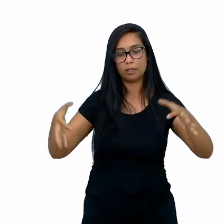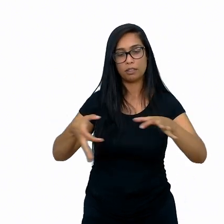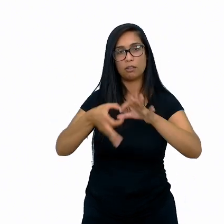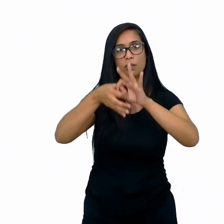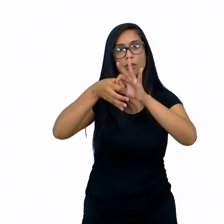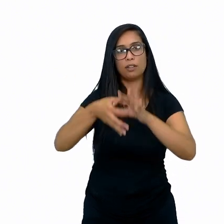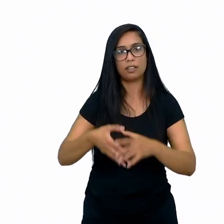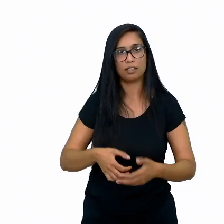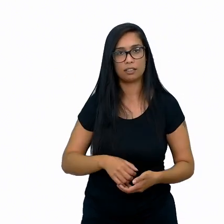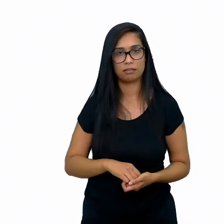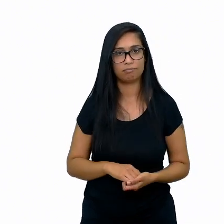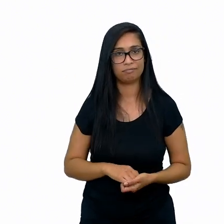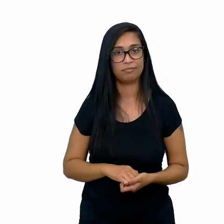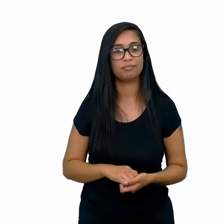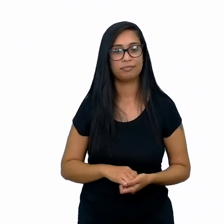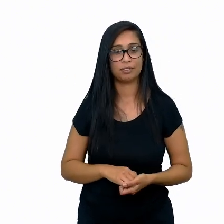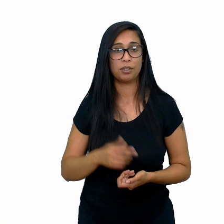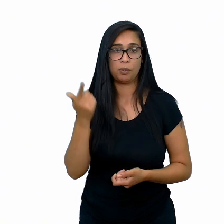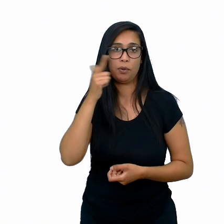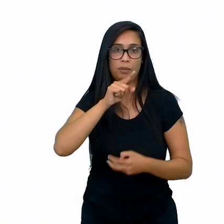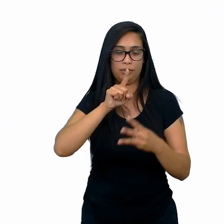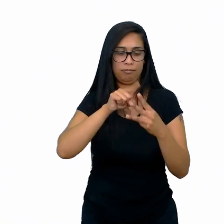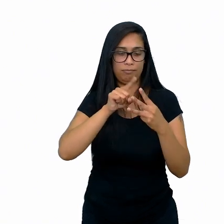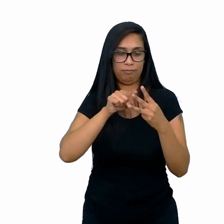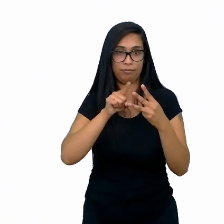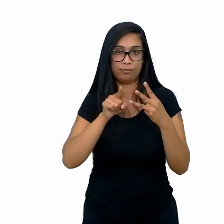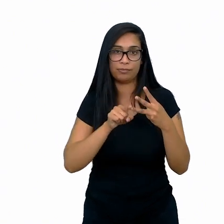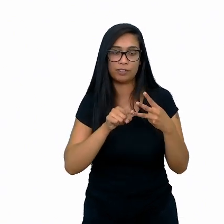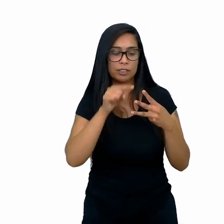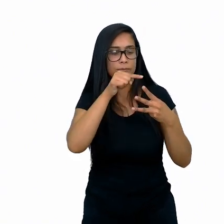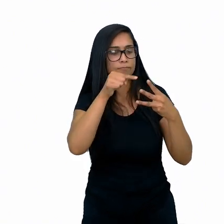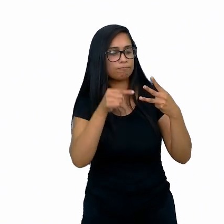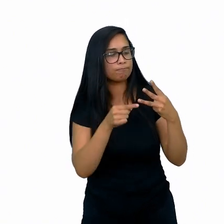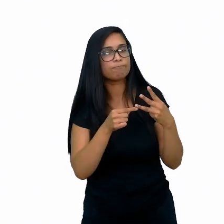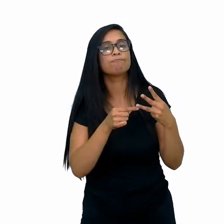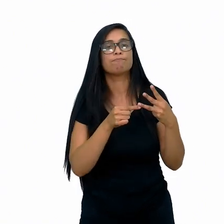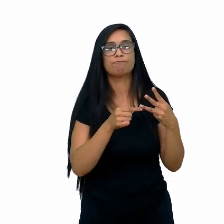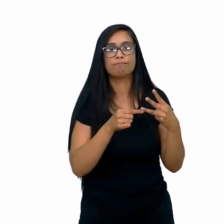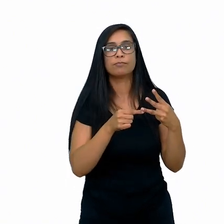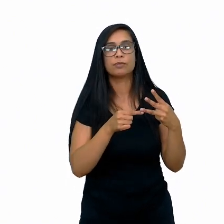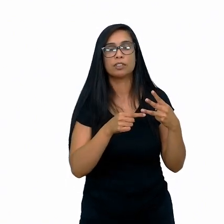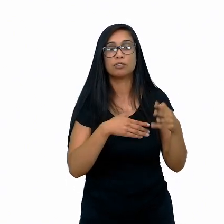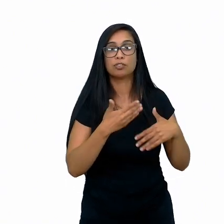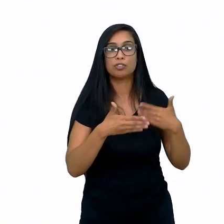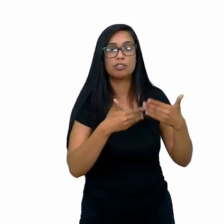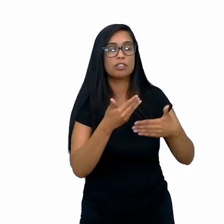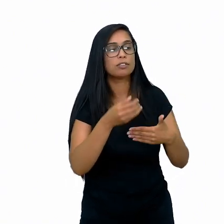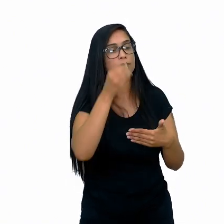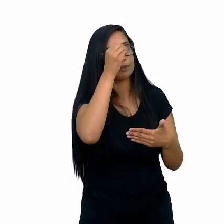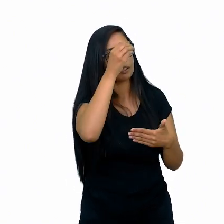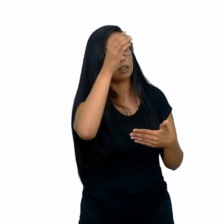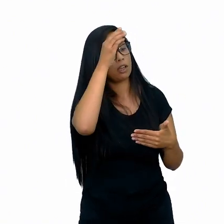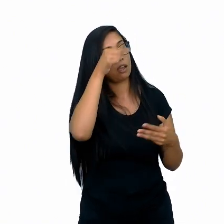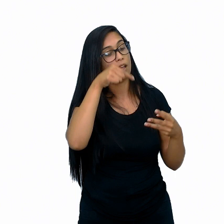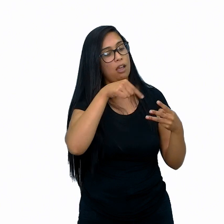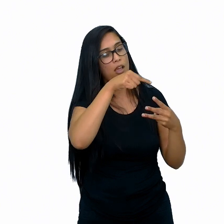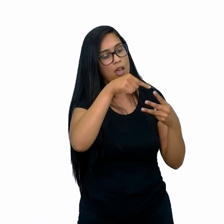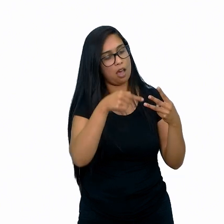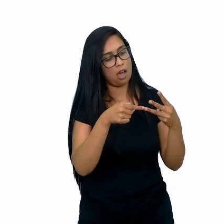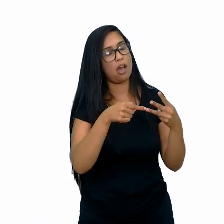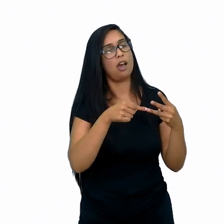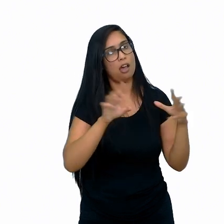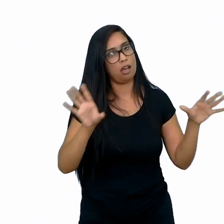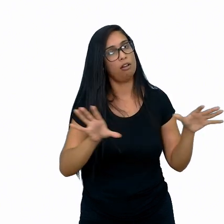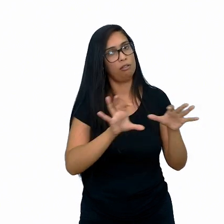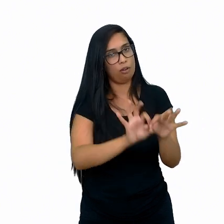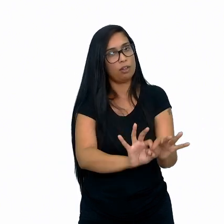integrada. Então, a gente conseguiu ver que durante toda essa sequência, a leitura e a escrita se relacionam